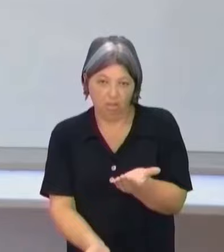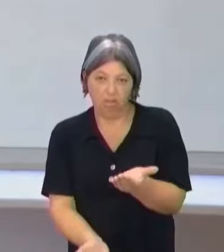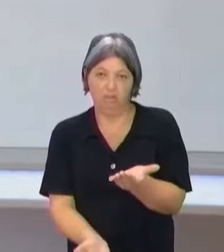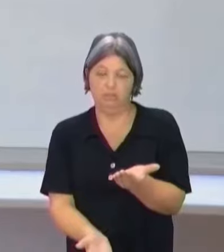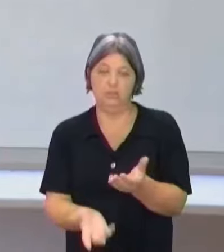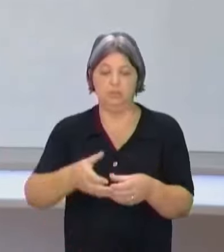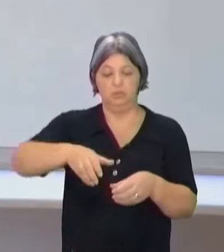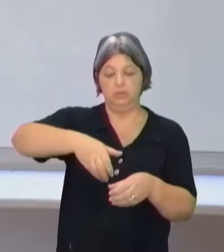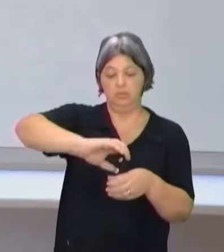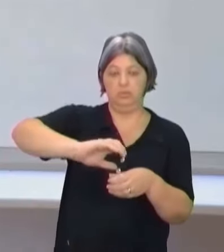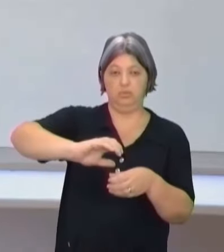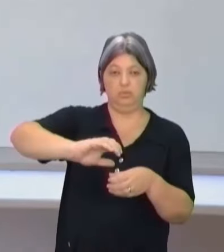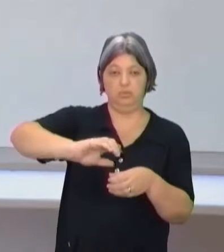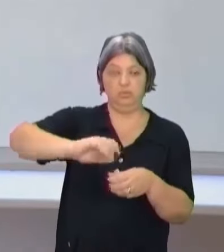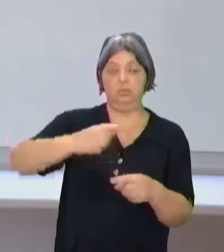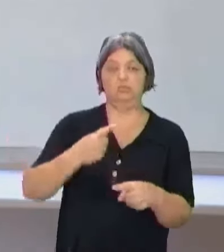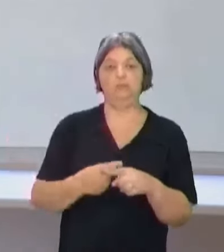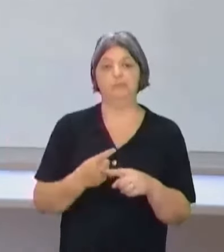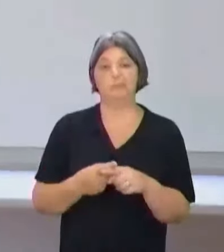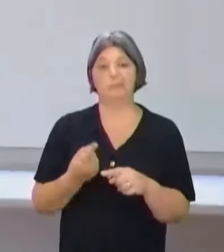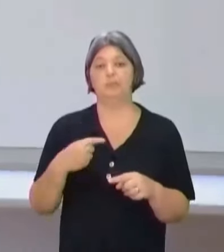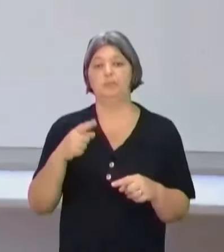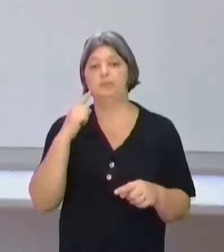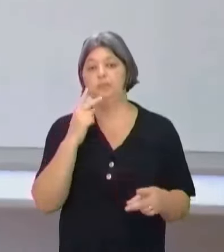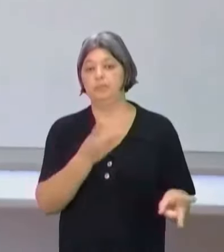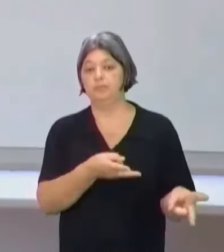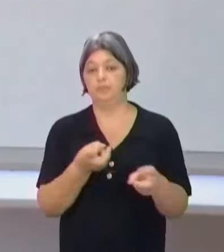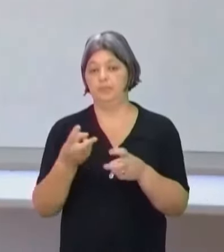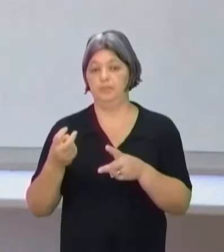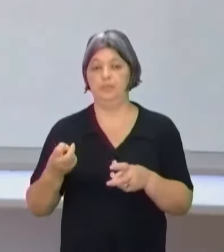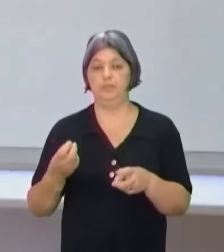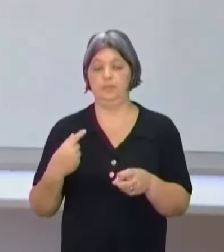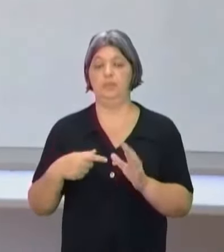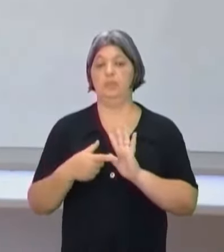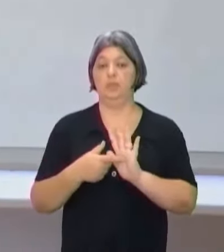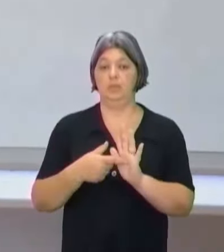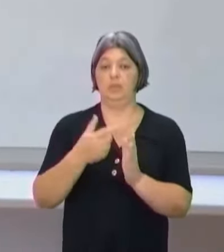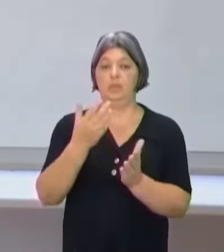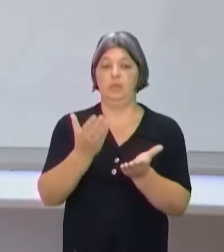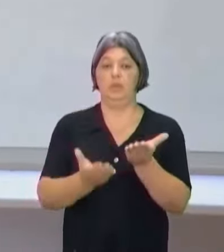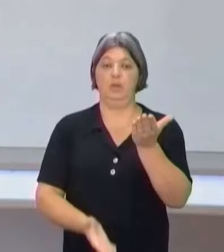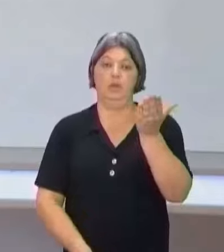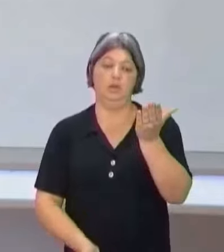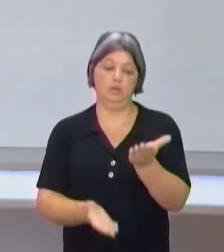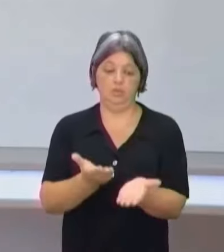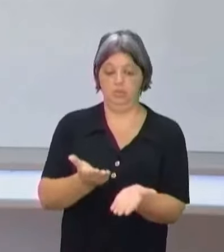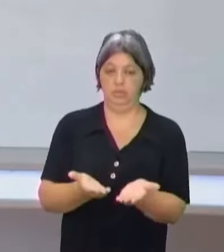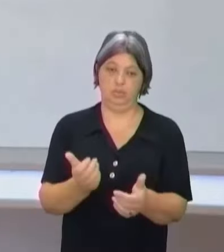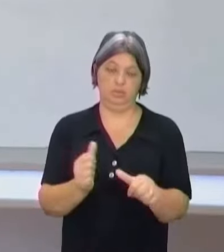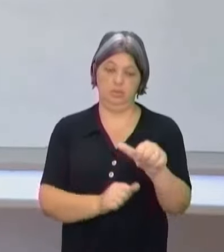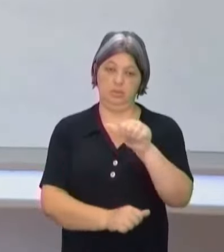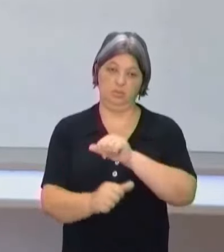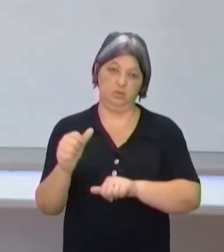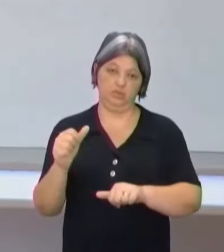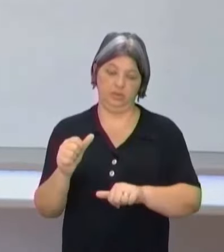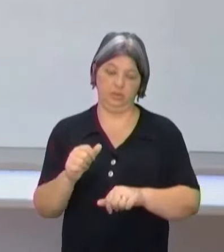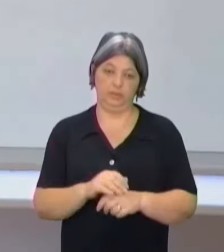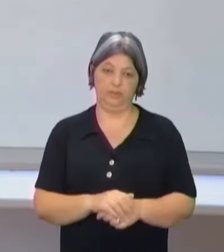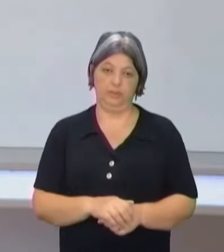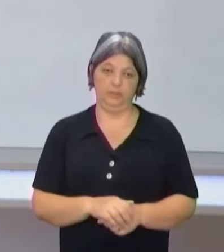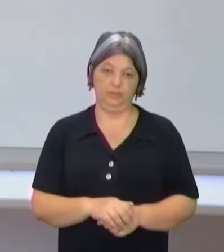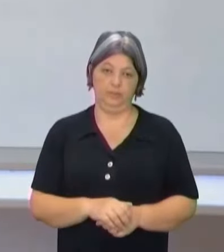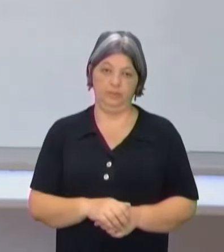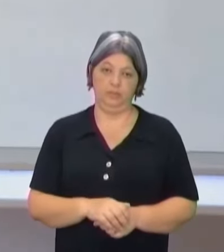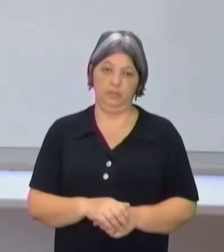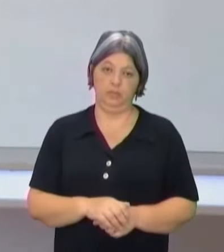abri a minha garrafa. Por quê? O que você conseguiu observar que mostra que esse equilíbrio ele foi perturbado? Essa